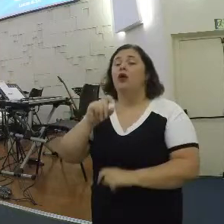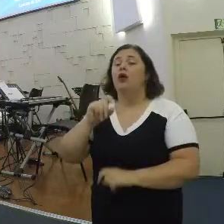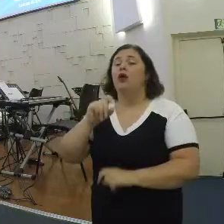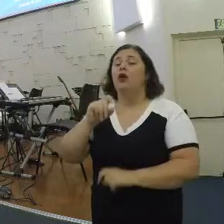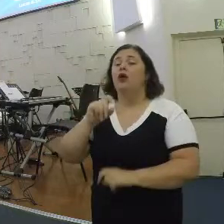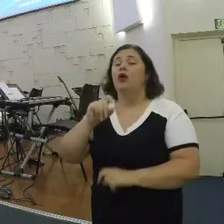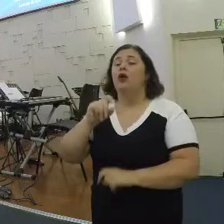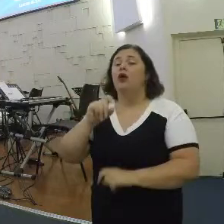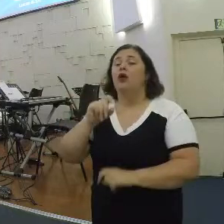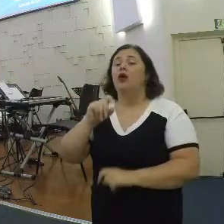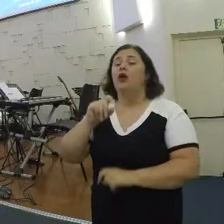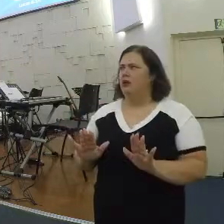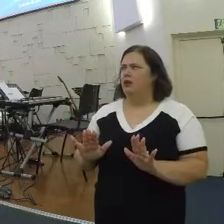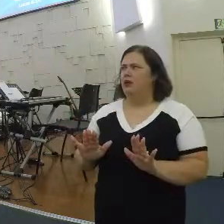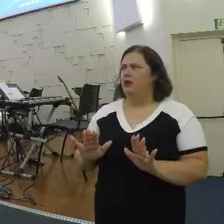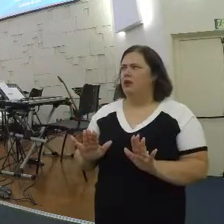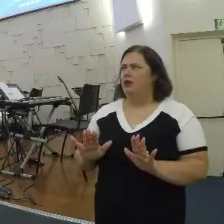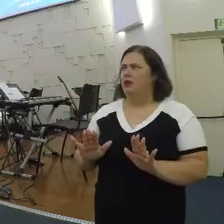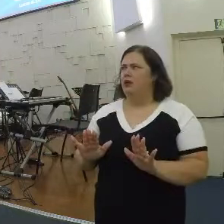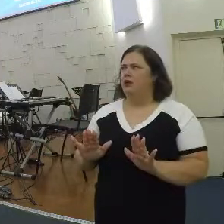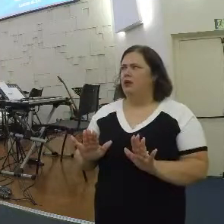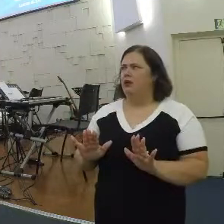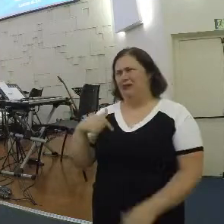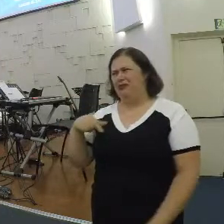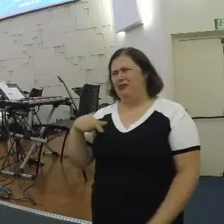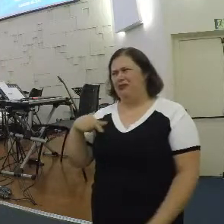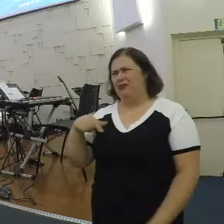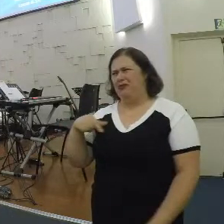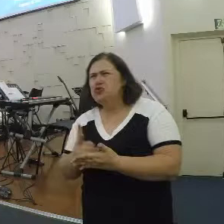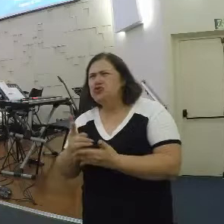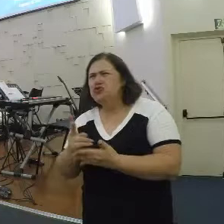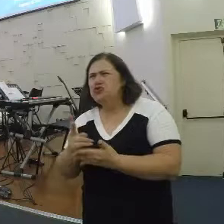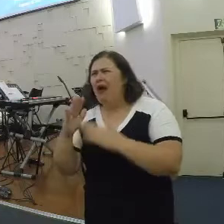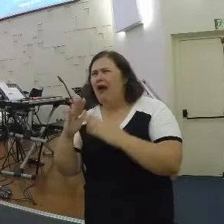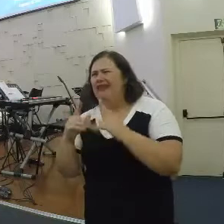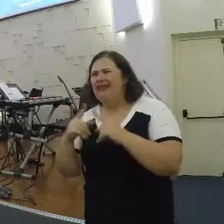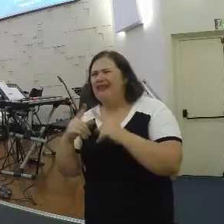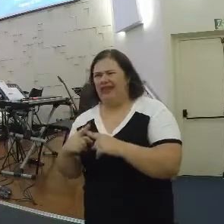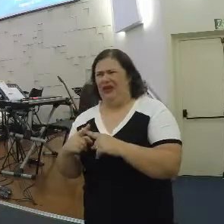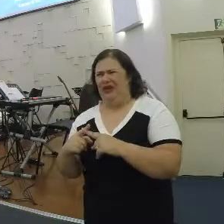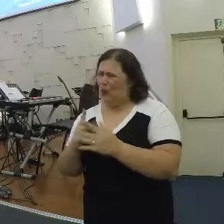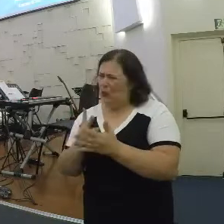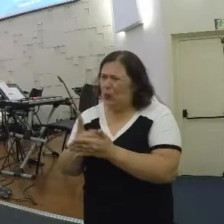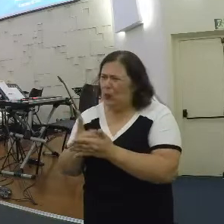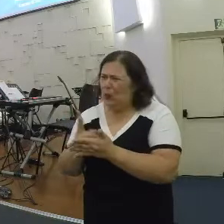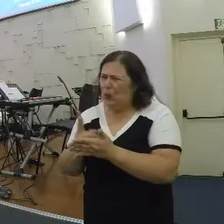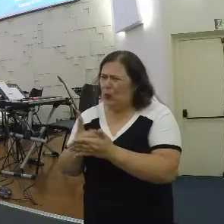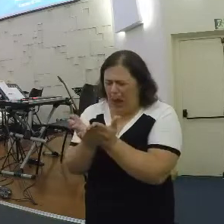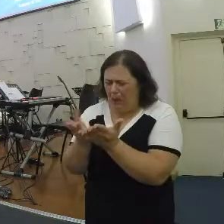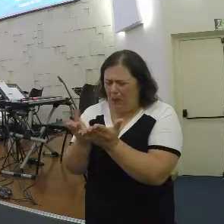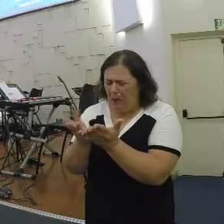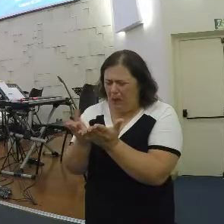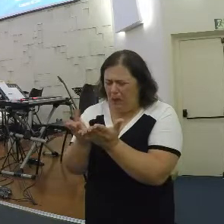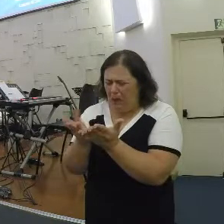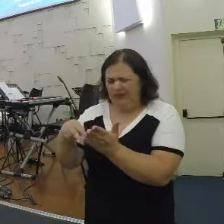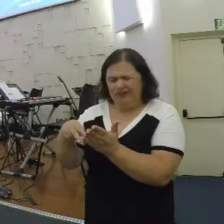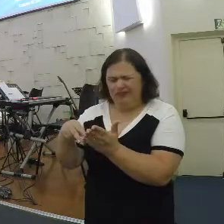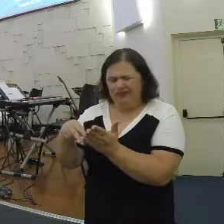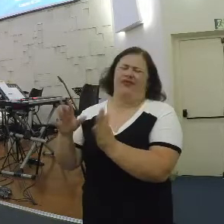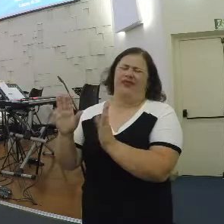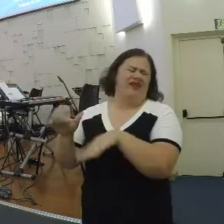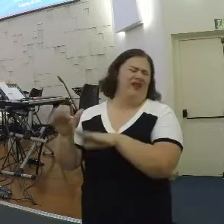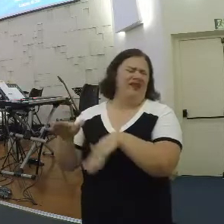com o Evangelho, é preciso entregar-se com exclusividade ao Evangelho. Não basta você dizer: eu creio em Jesus,